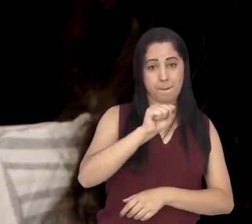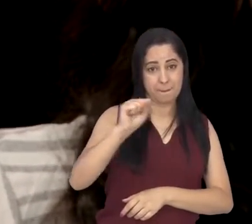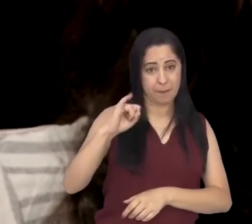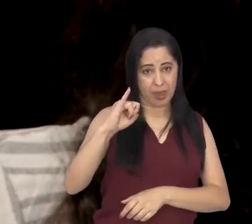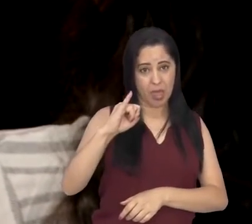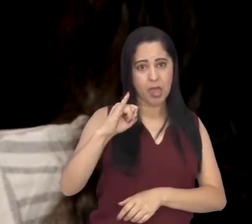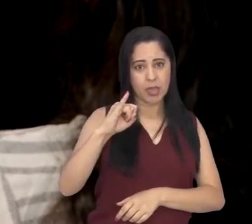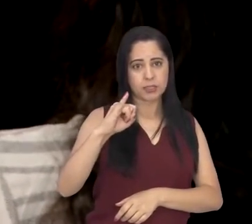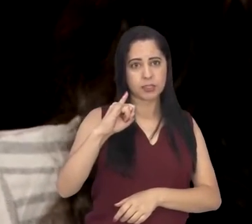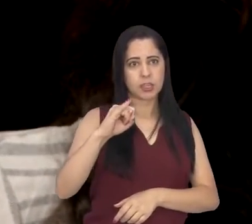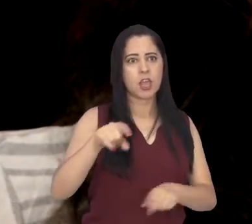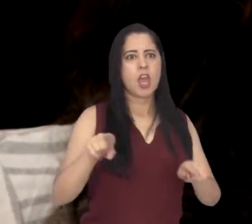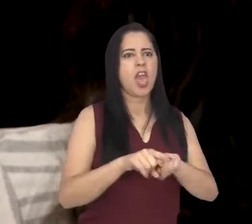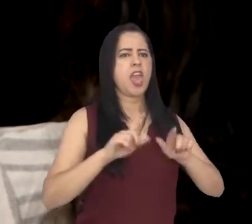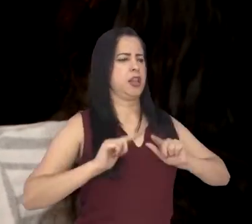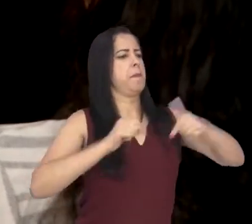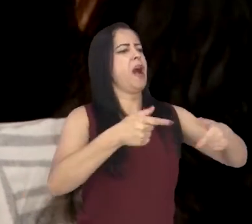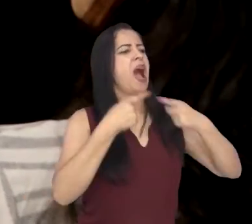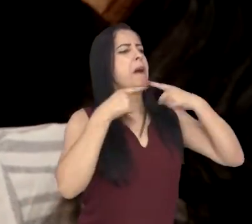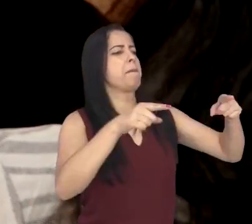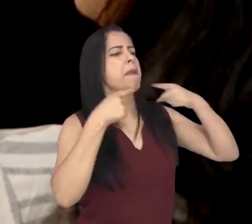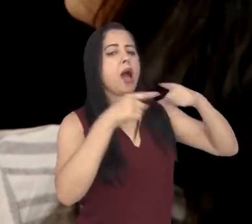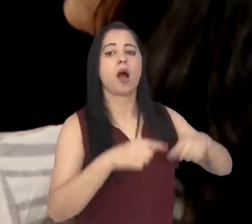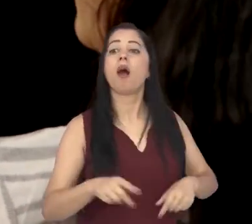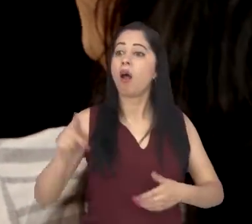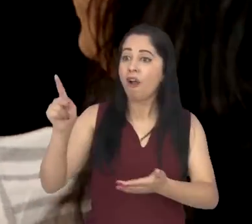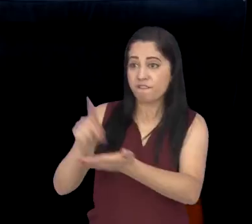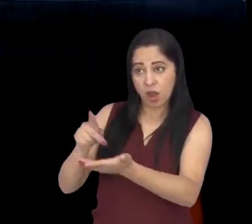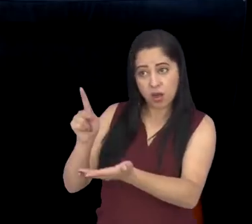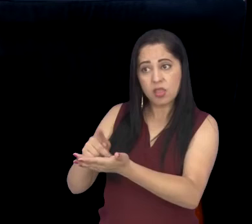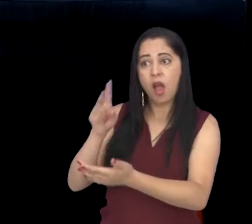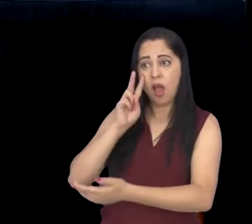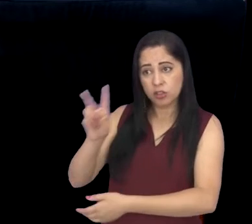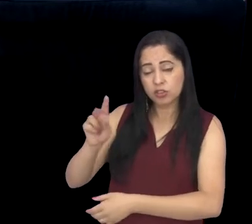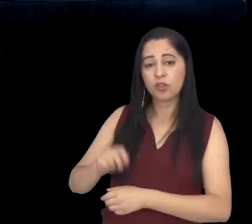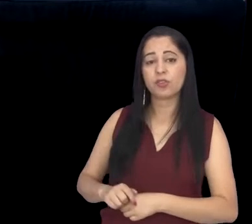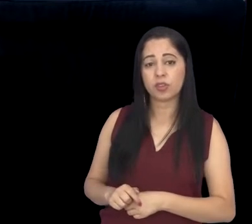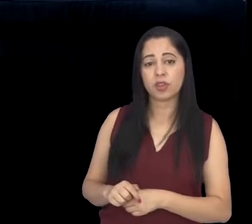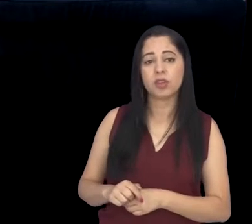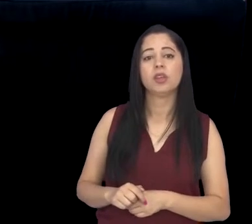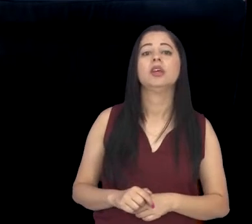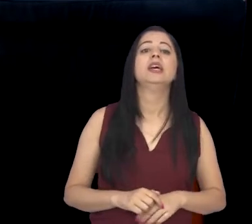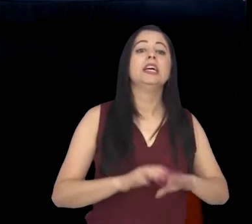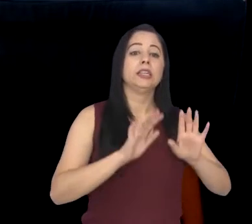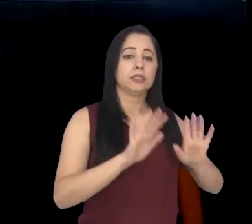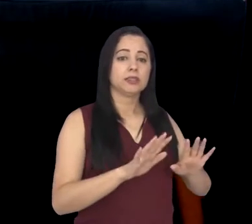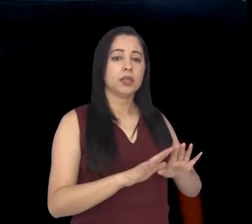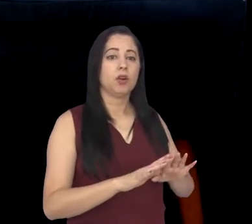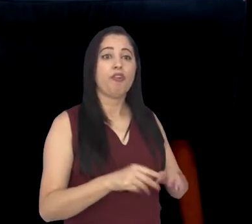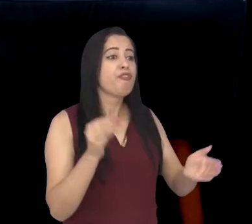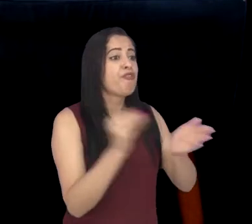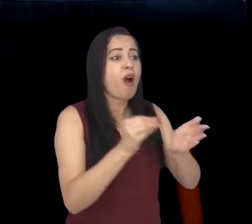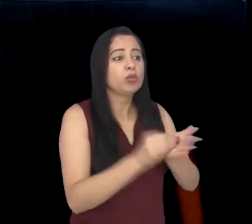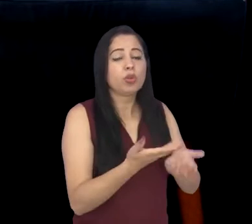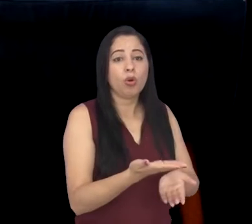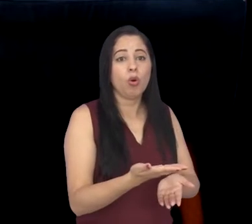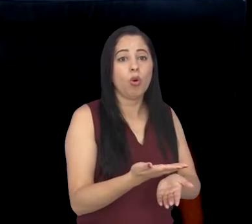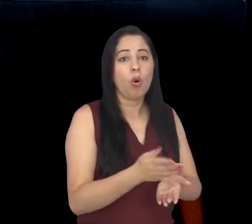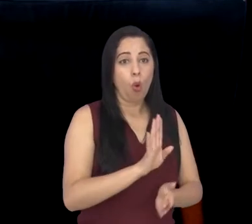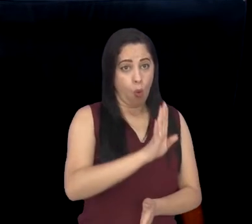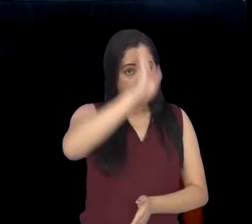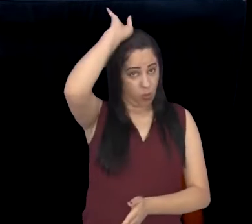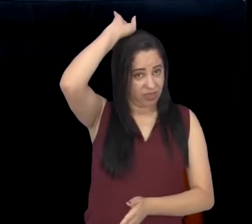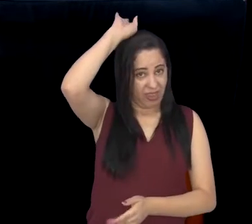Argentina, peitou o juiz, peitou o outro. O verdade, Messi ele viu ele bem... Não é marrento. Então, faltou isso.